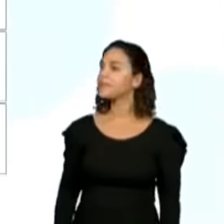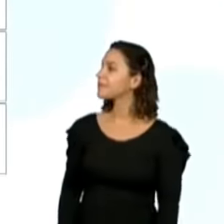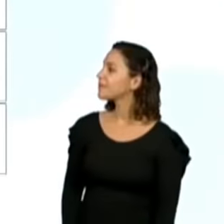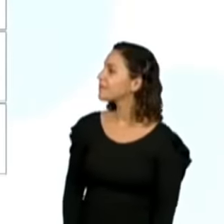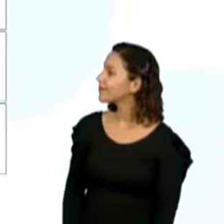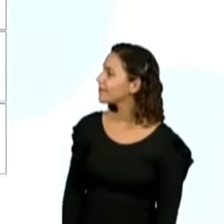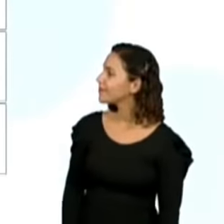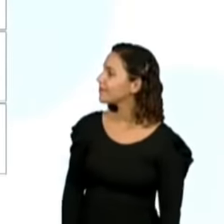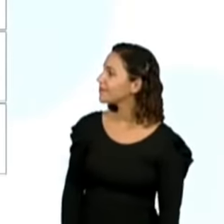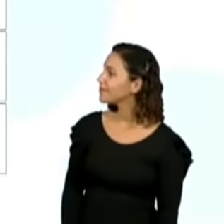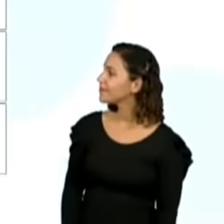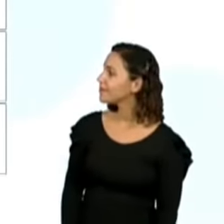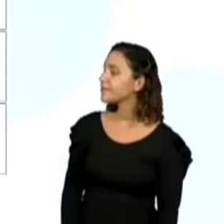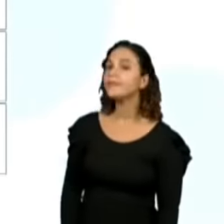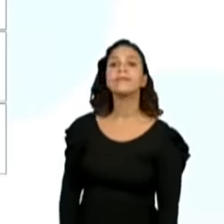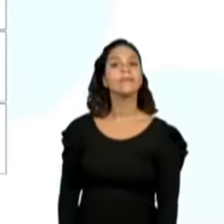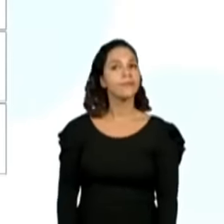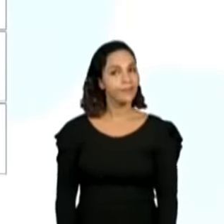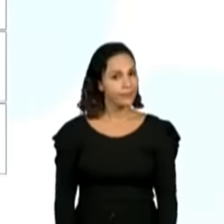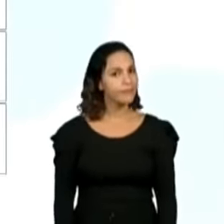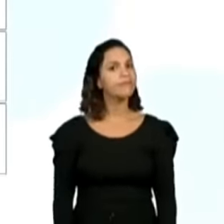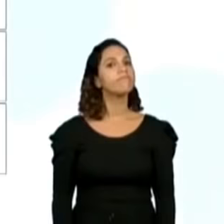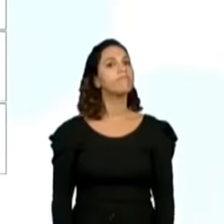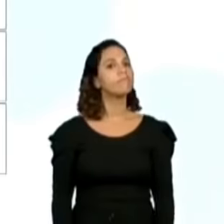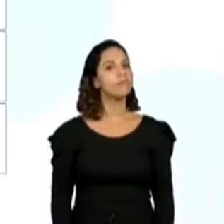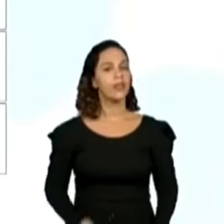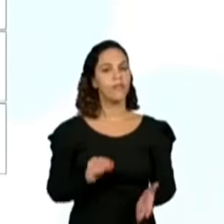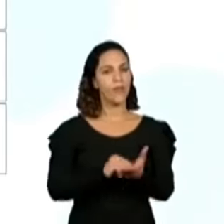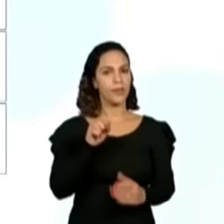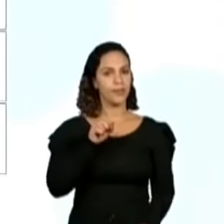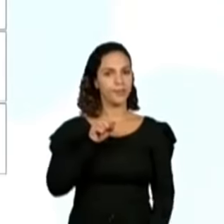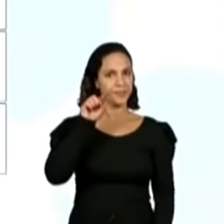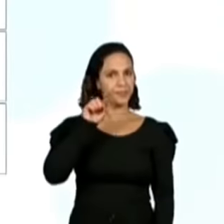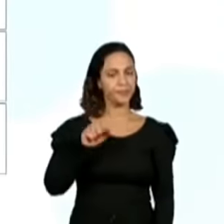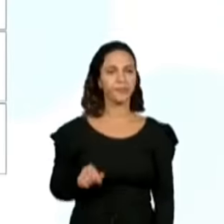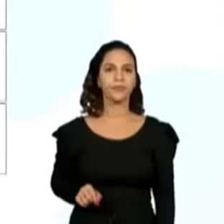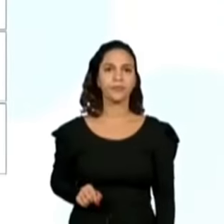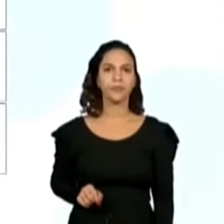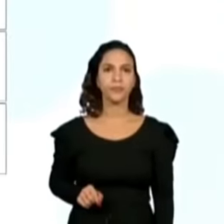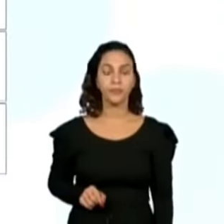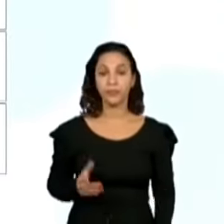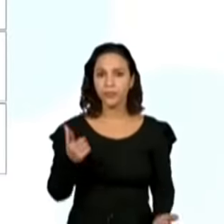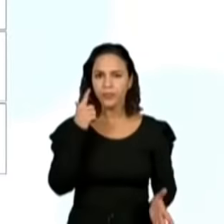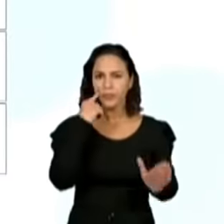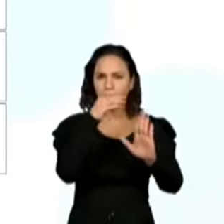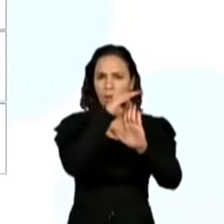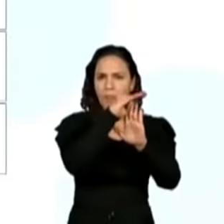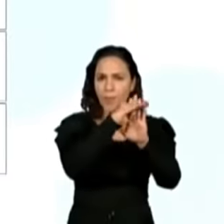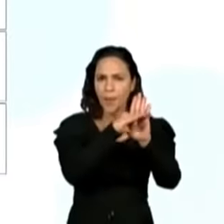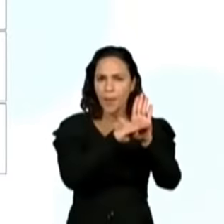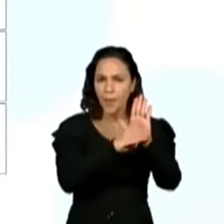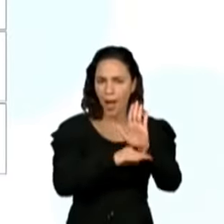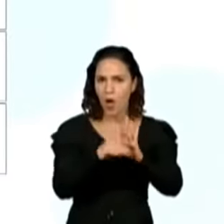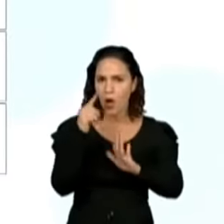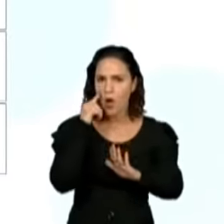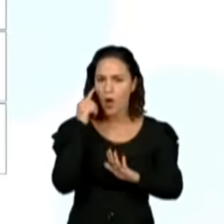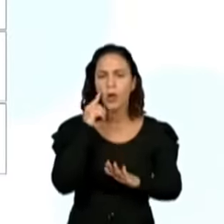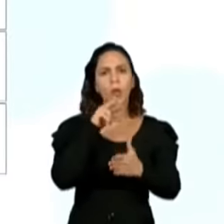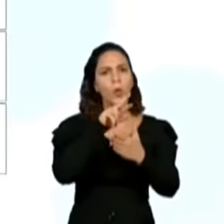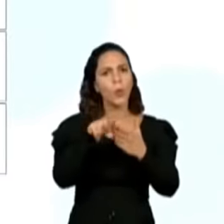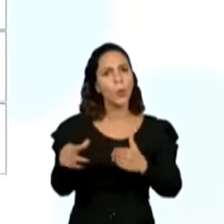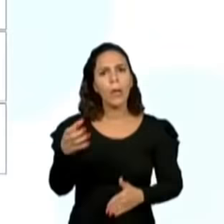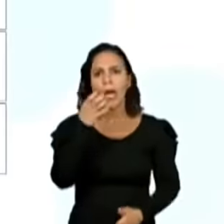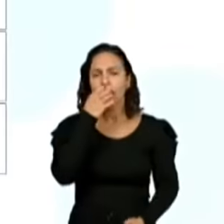bem. Isso. Faltou um acento aqui para rádio. Vamos ler a lista de ossos levados, Progenon? Vamos